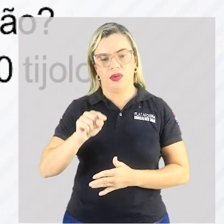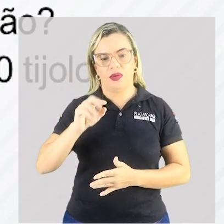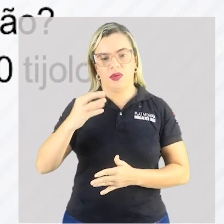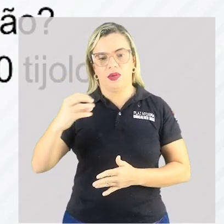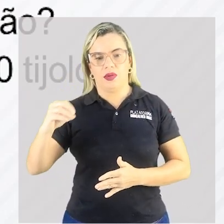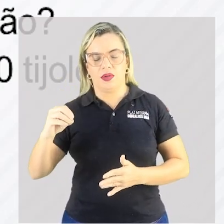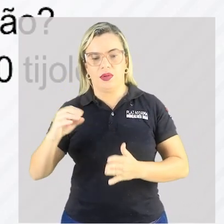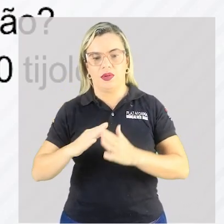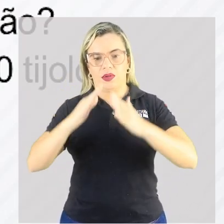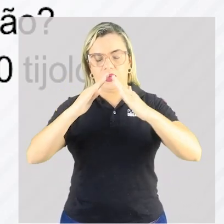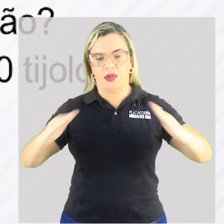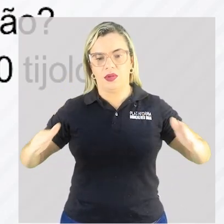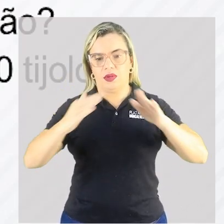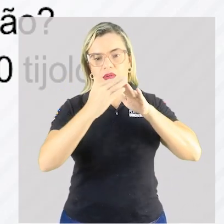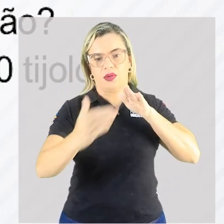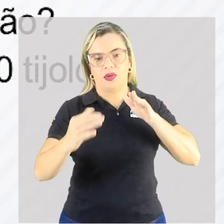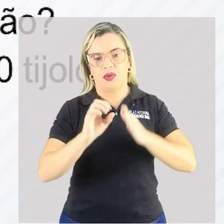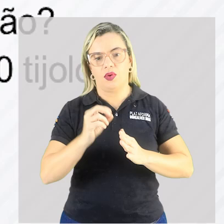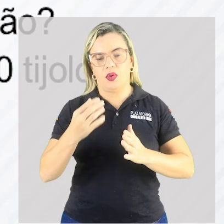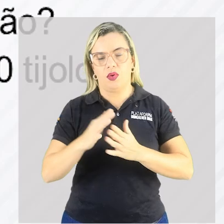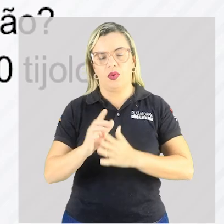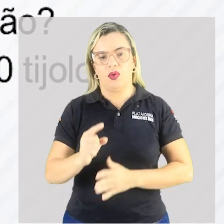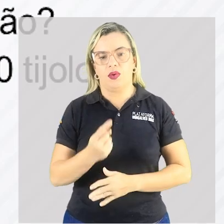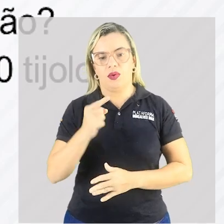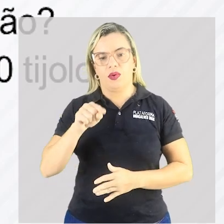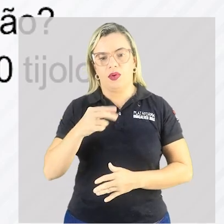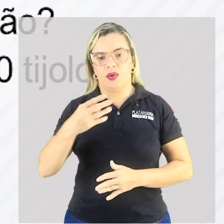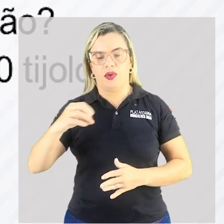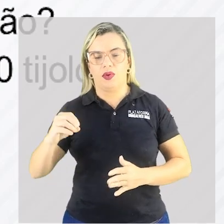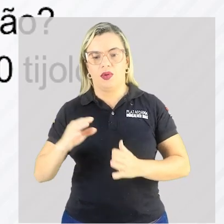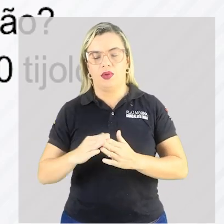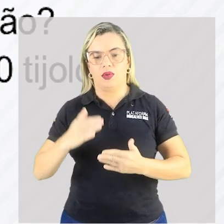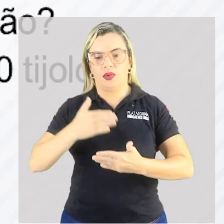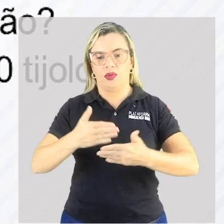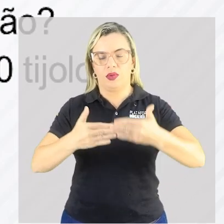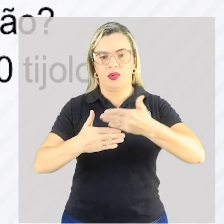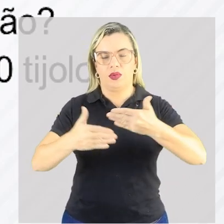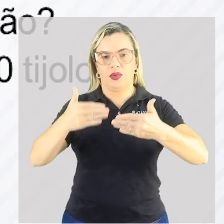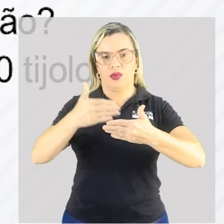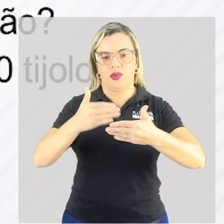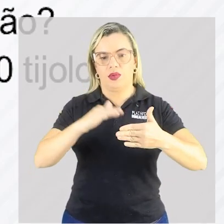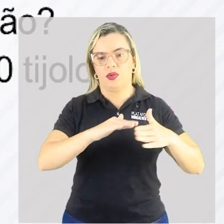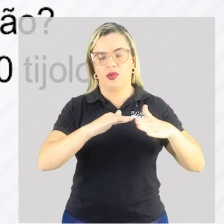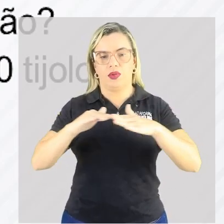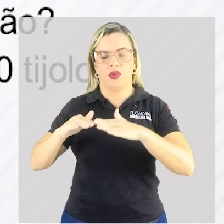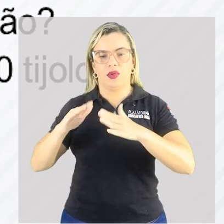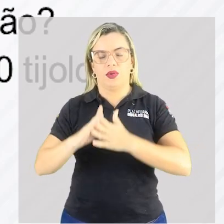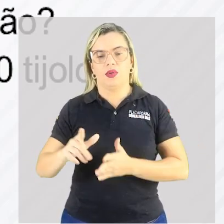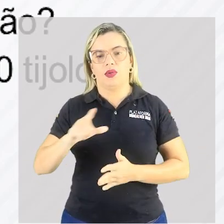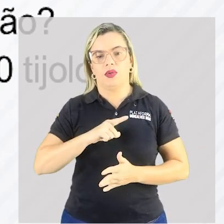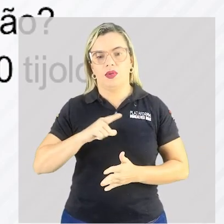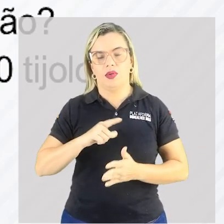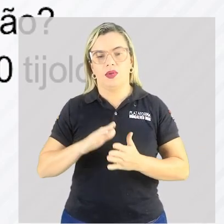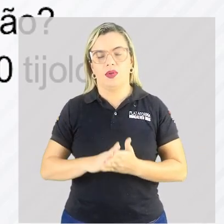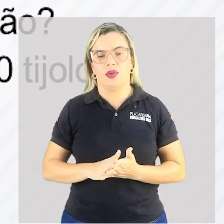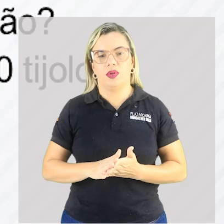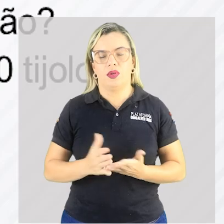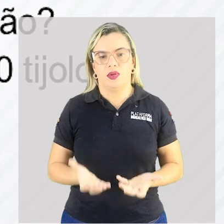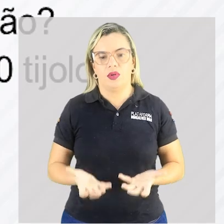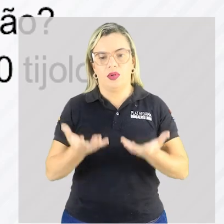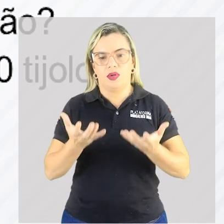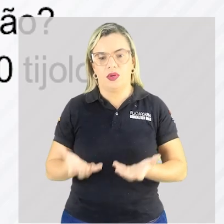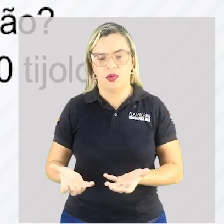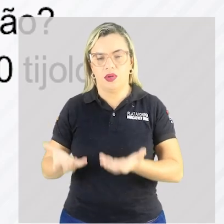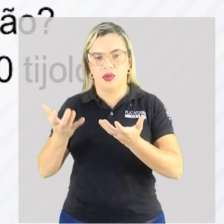telhas ou 1.200 o quê? Tijolos. São equivalentes, tá? Aí eu terei o quê? O mesmo peso, tá? Se eu